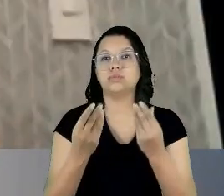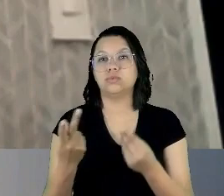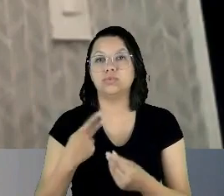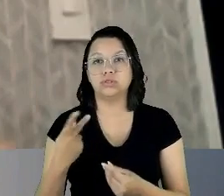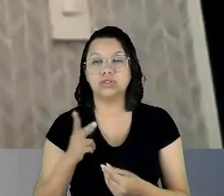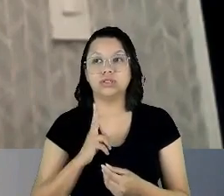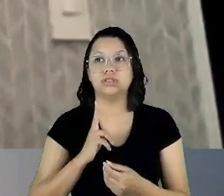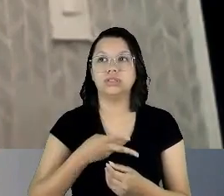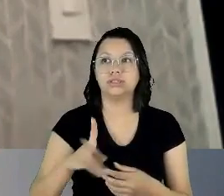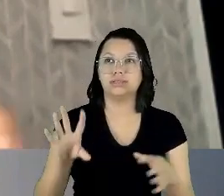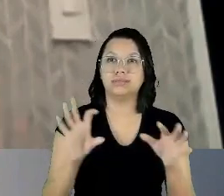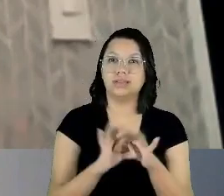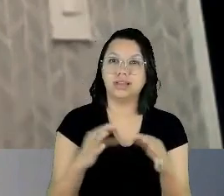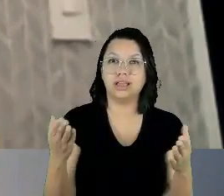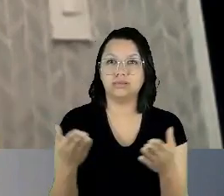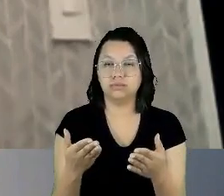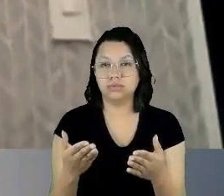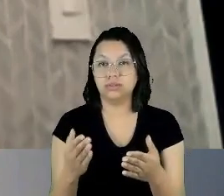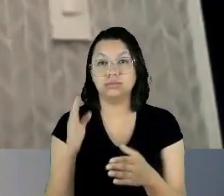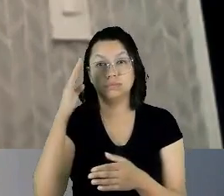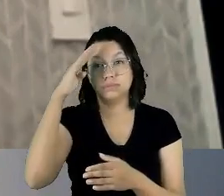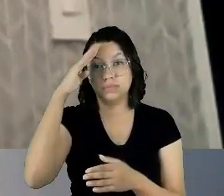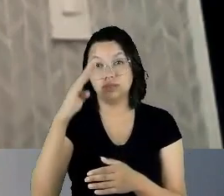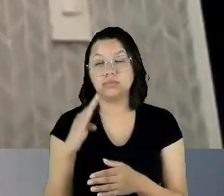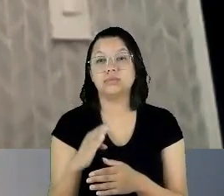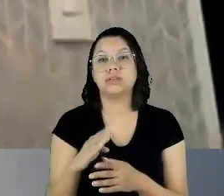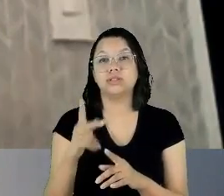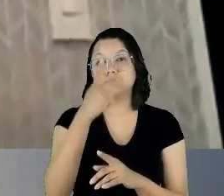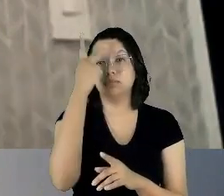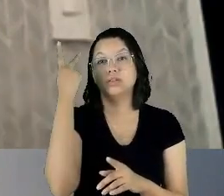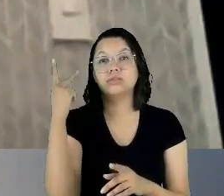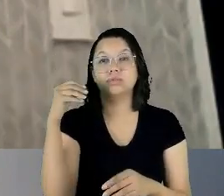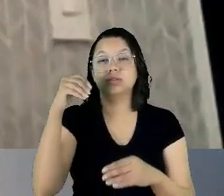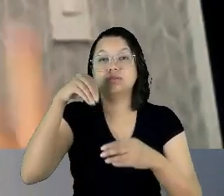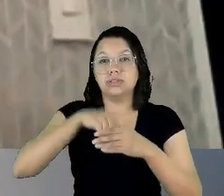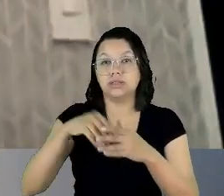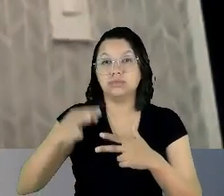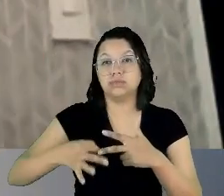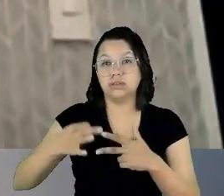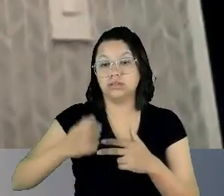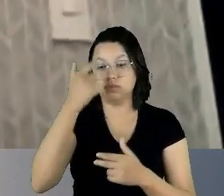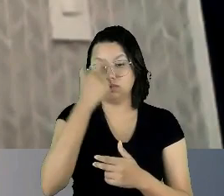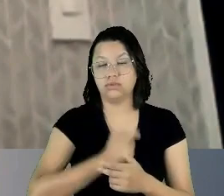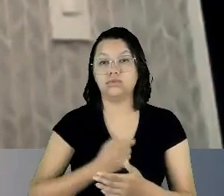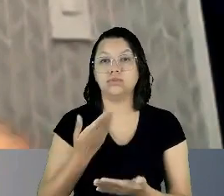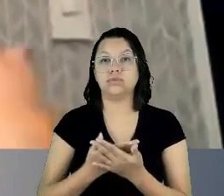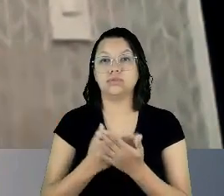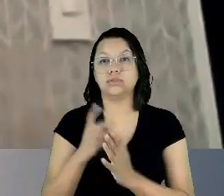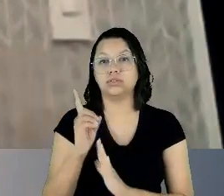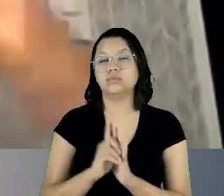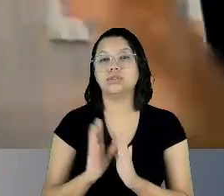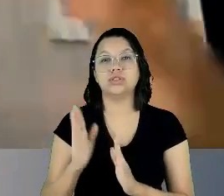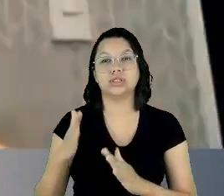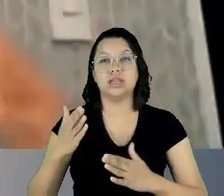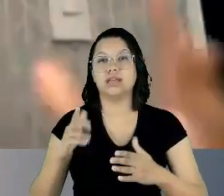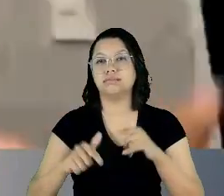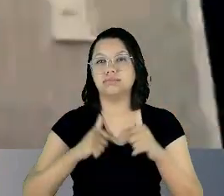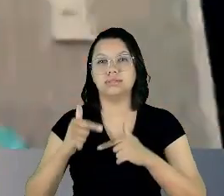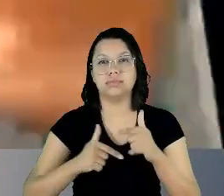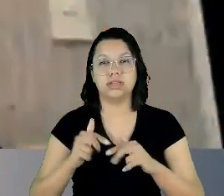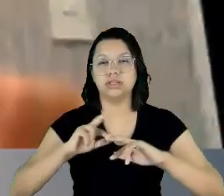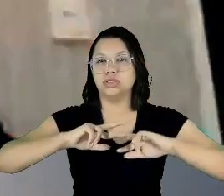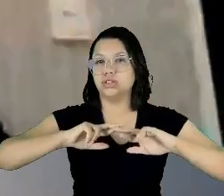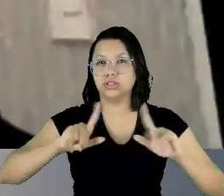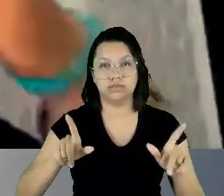estar sempre ligado com isso, principalmente pessoas que estão no judiciário. Então, eu sou estudante de Direito, já trabalhei, enfim,